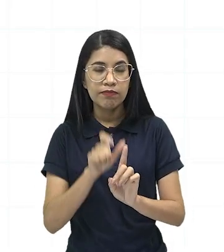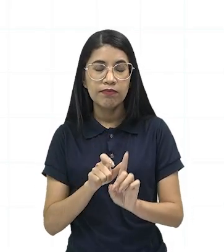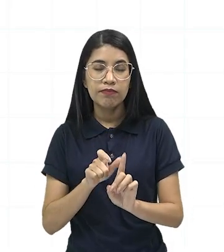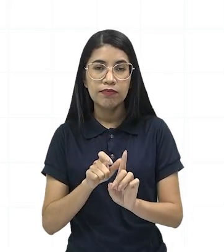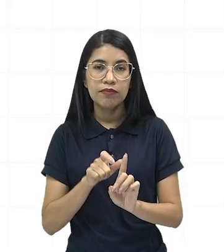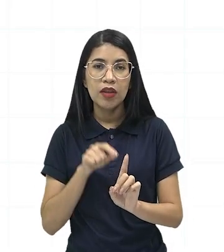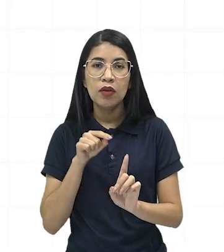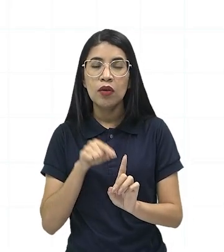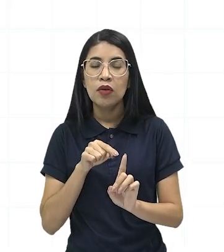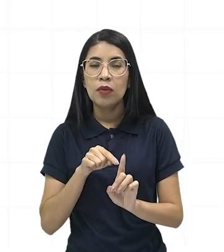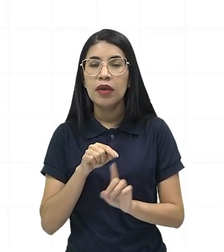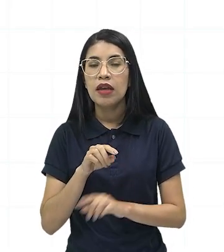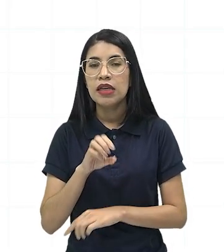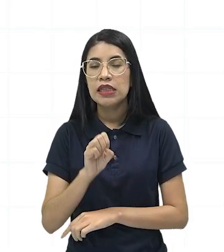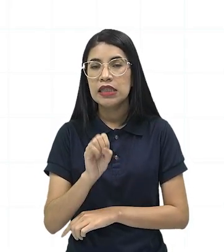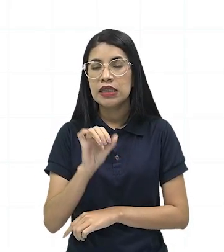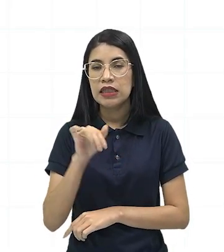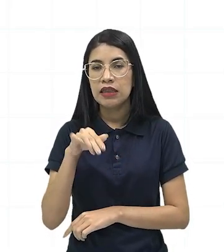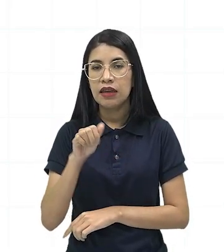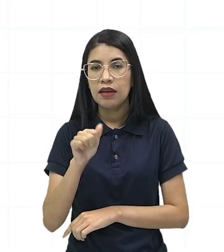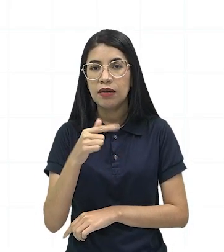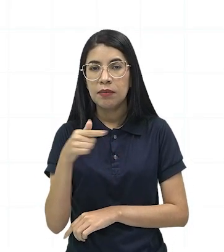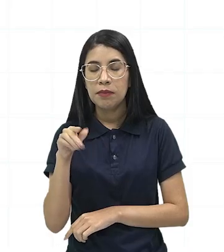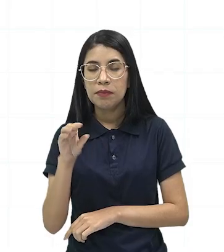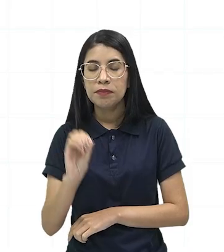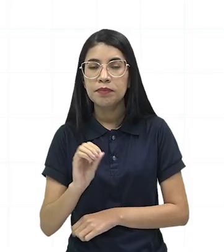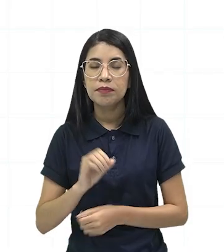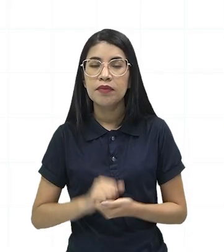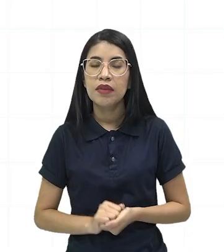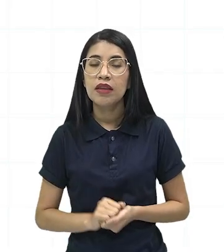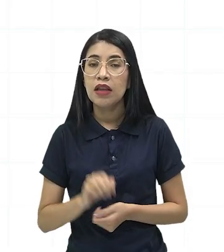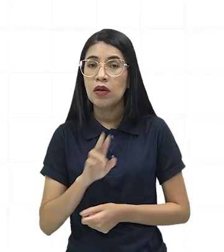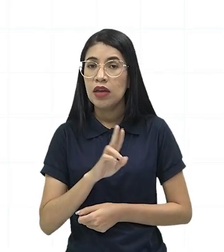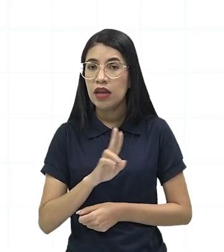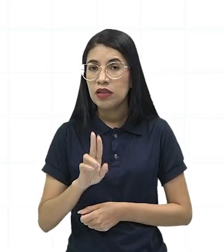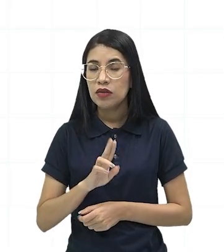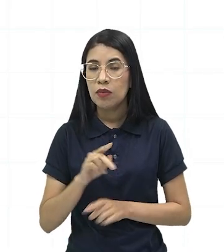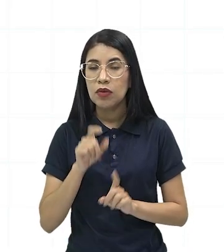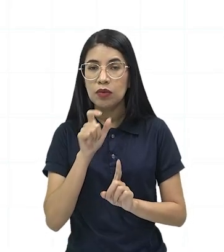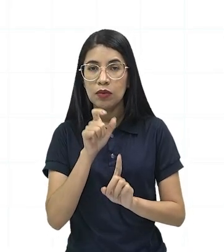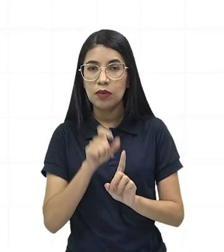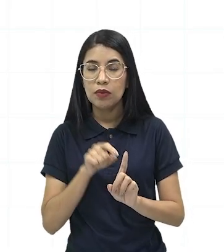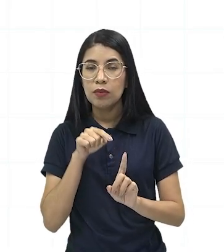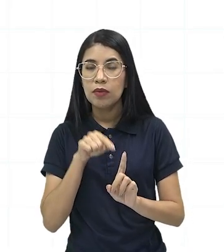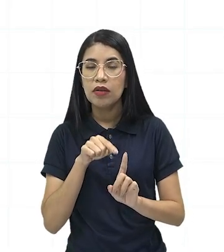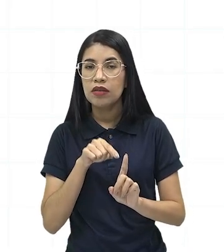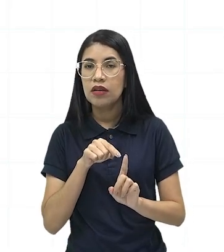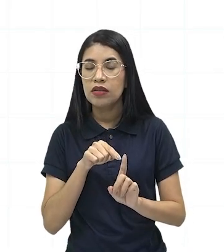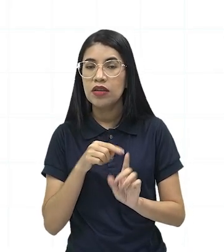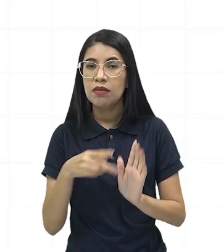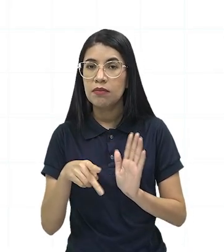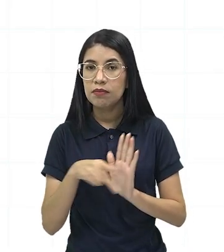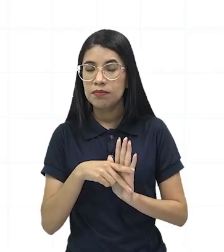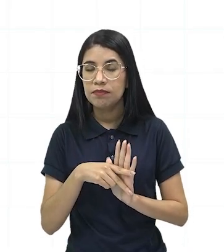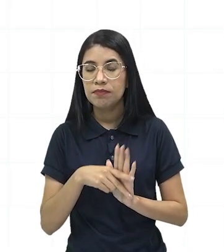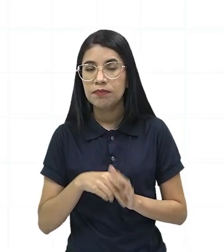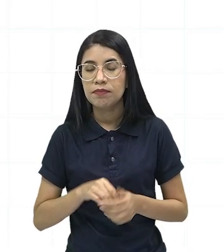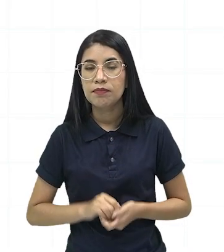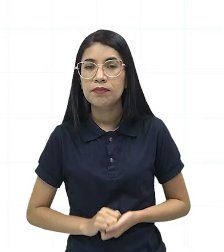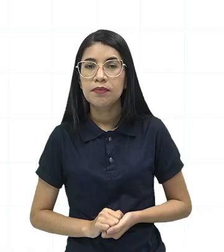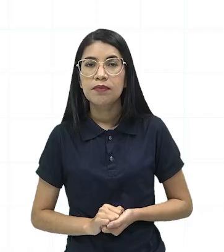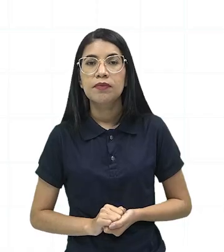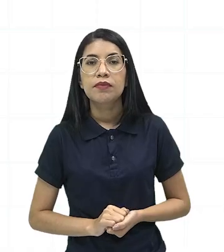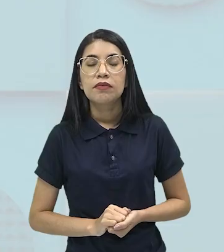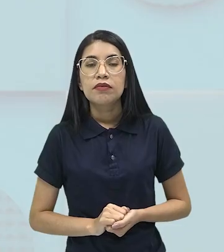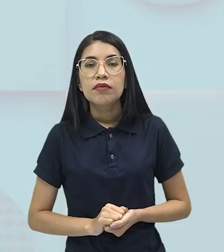nome, né? Simão Bacamarte. Então, Simão Bacamarte é o nome que o escritor deu a esse personagem,